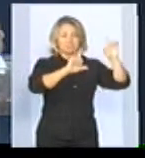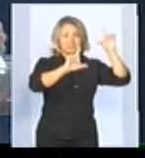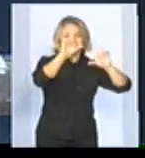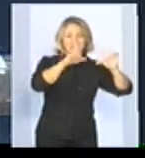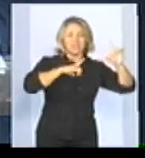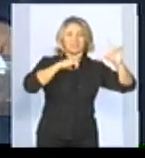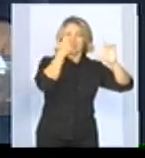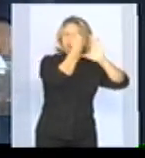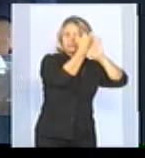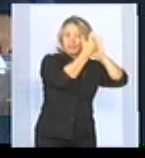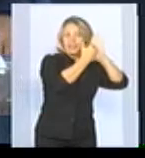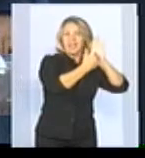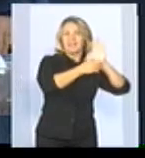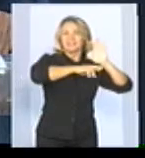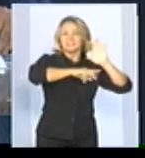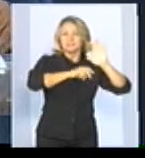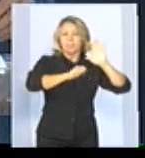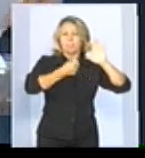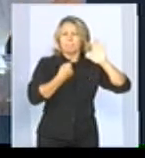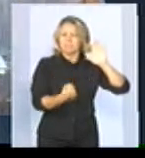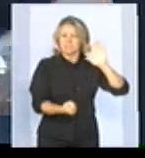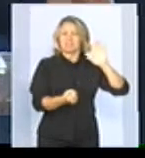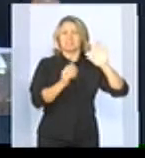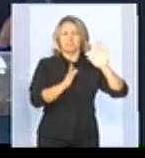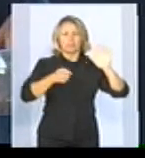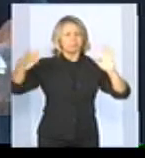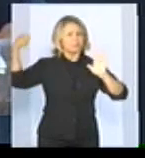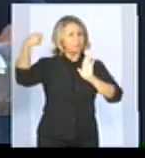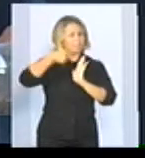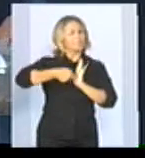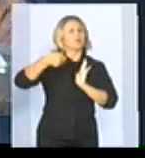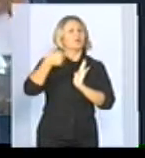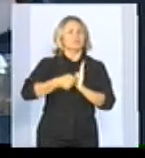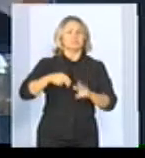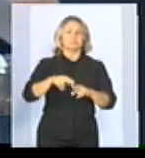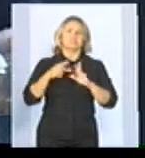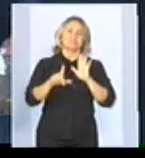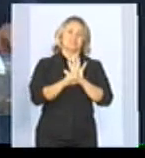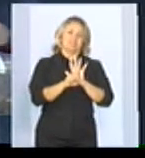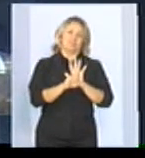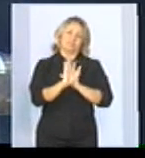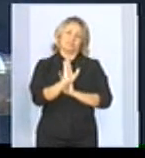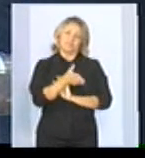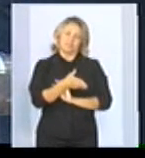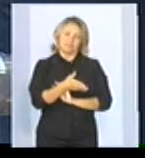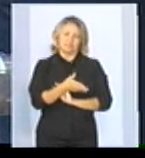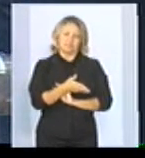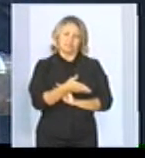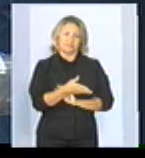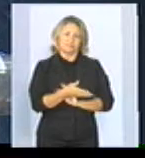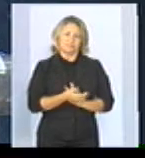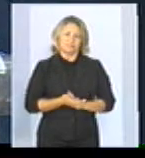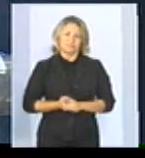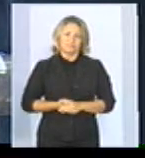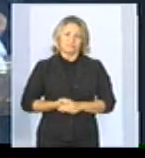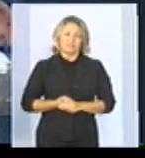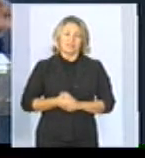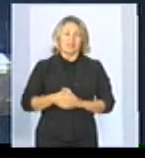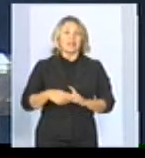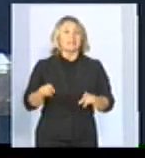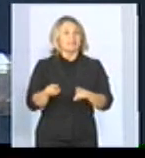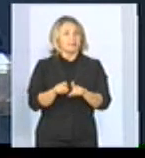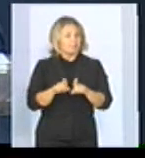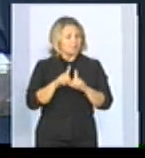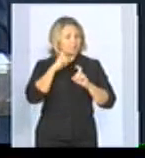canais bastante pesados impostos por por legislação nos preocupa